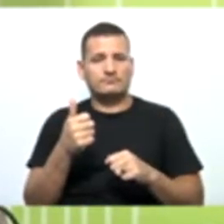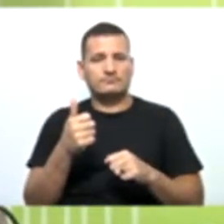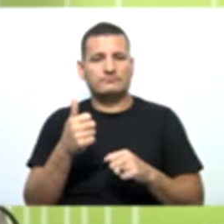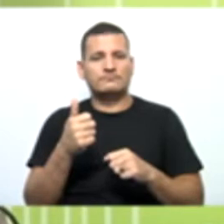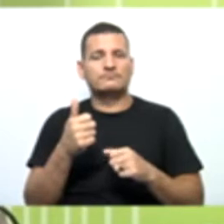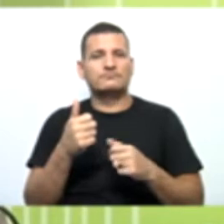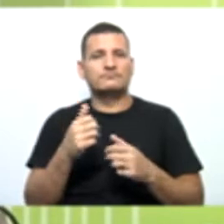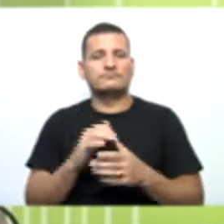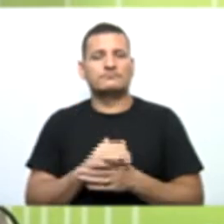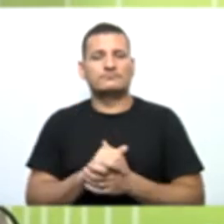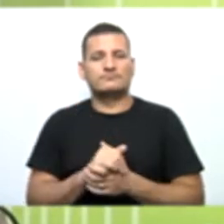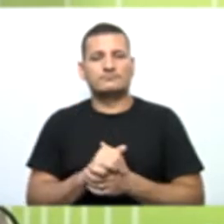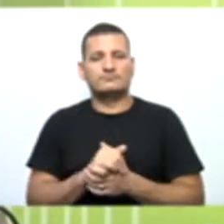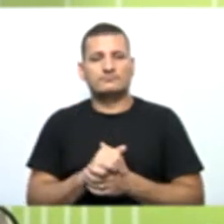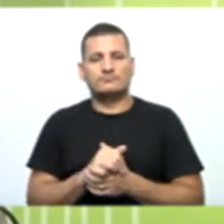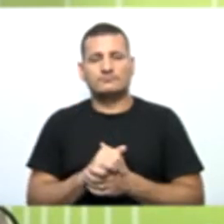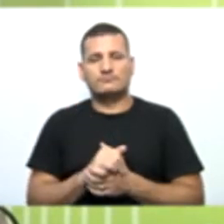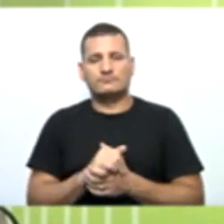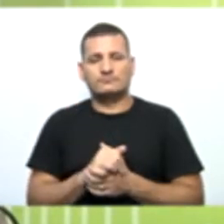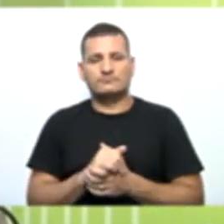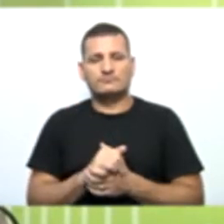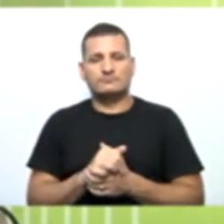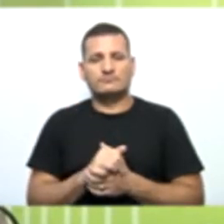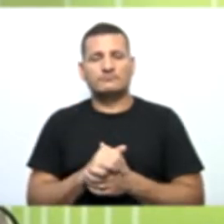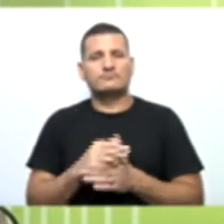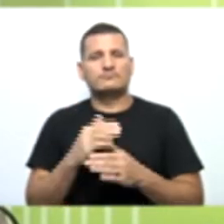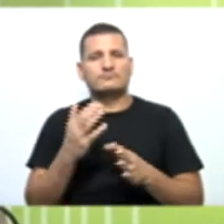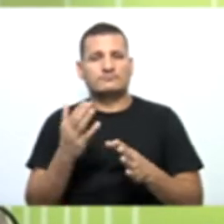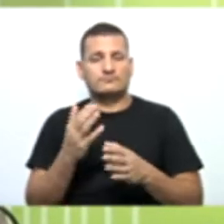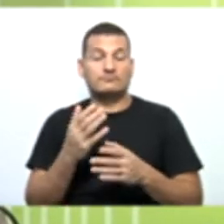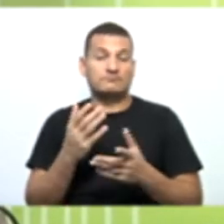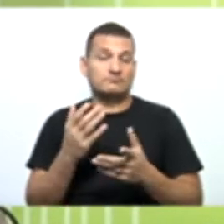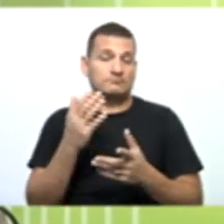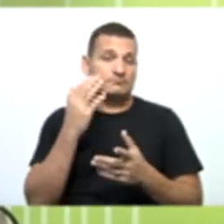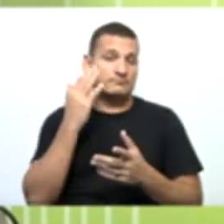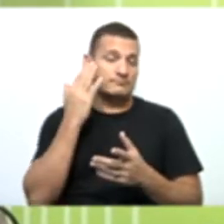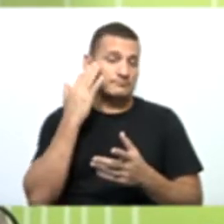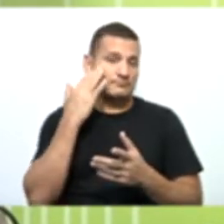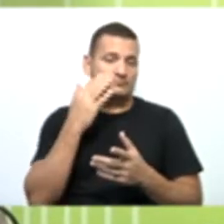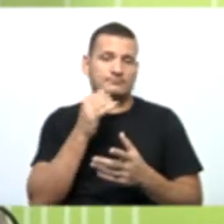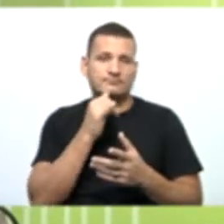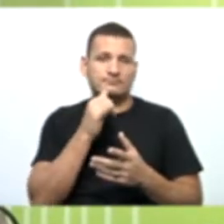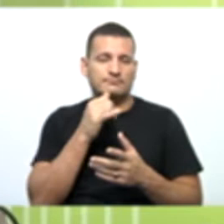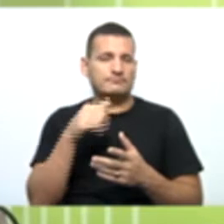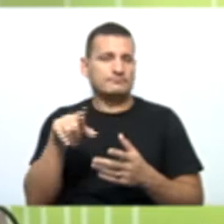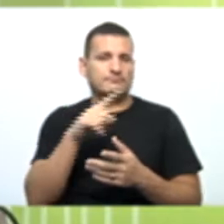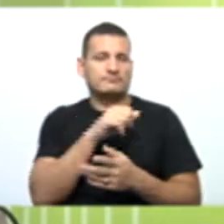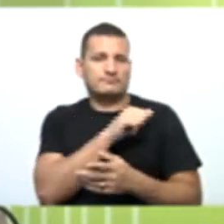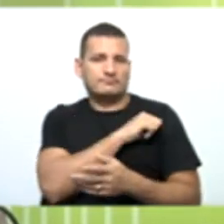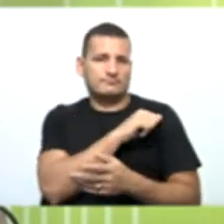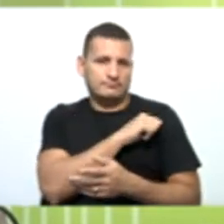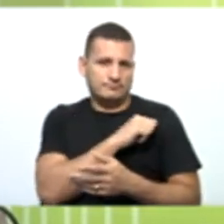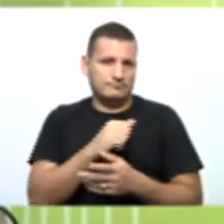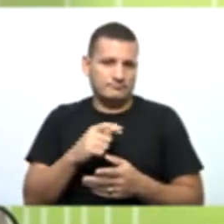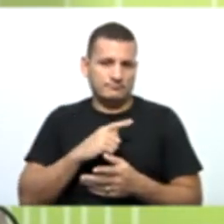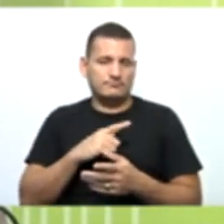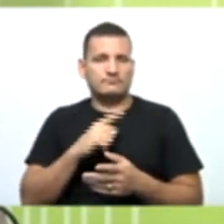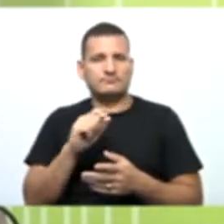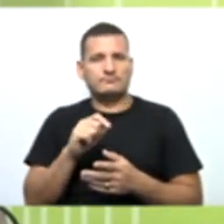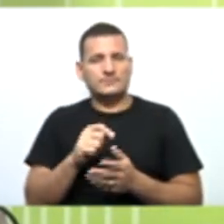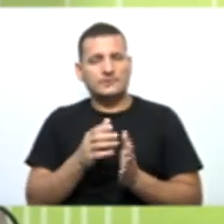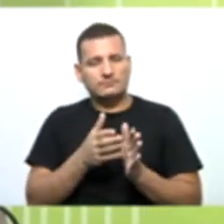que acontece? A gente identifica que nossos alunos estão numa caminhada, vocês já estão num percurso